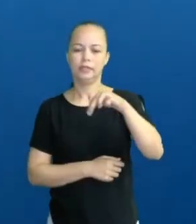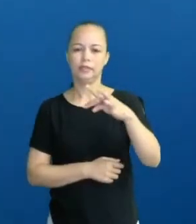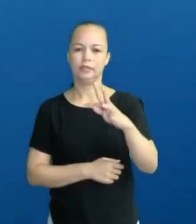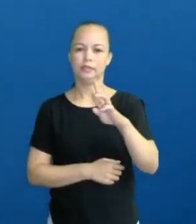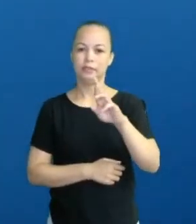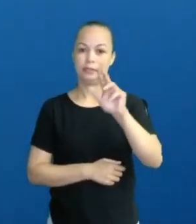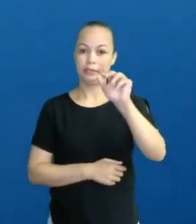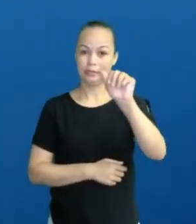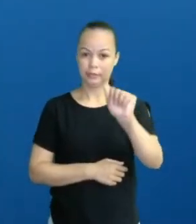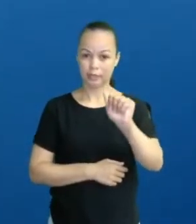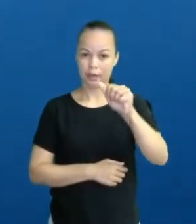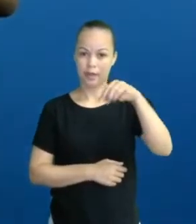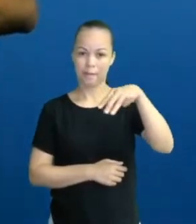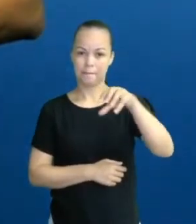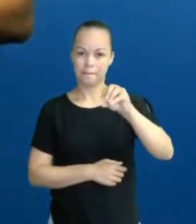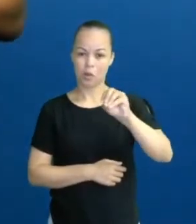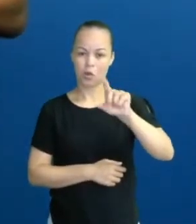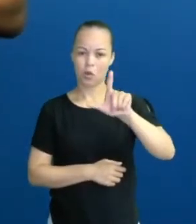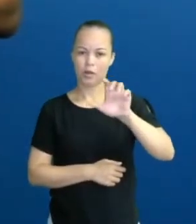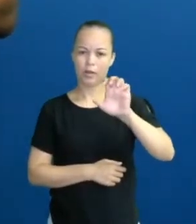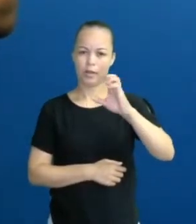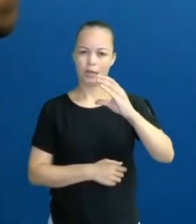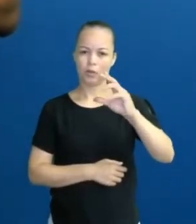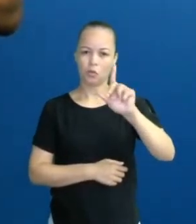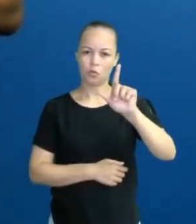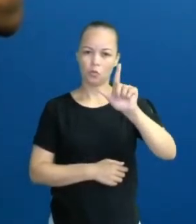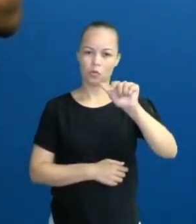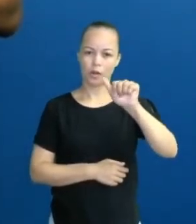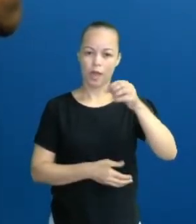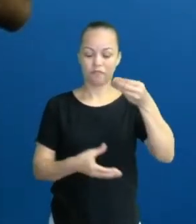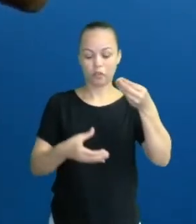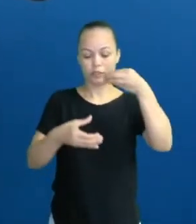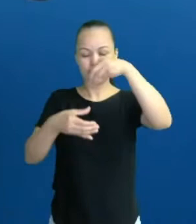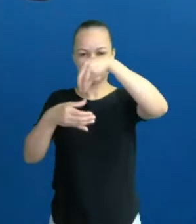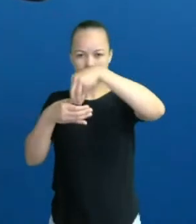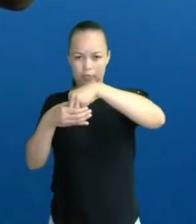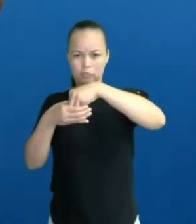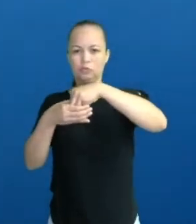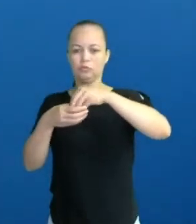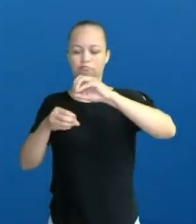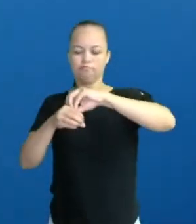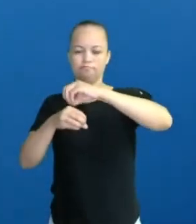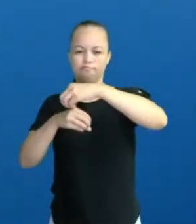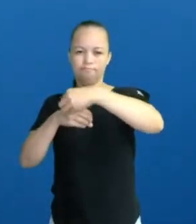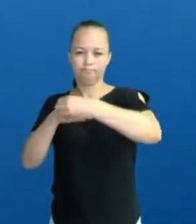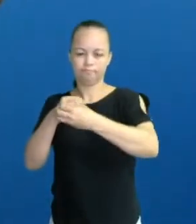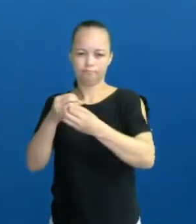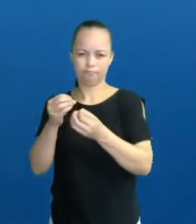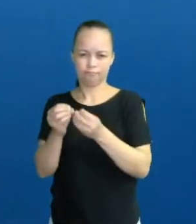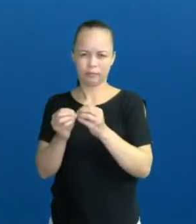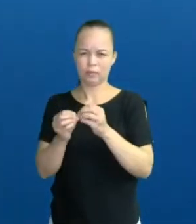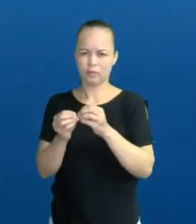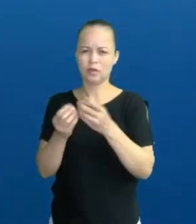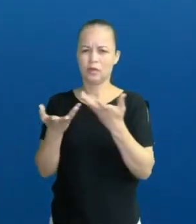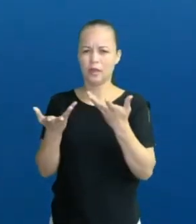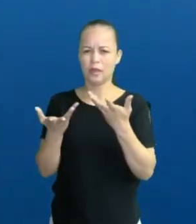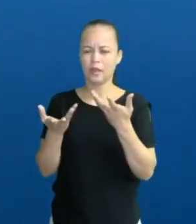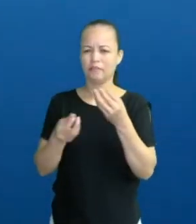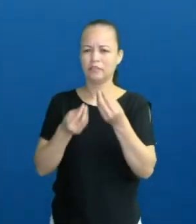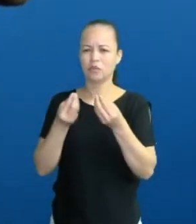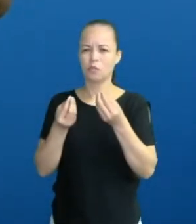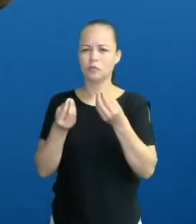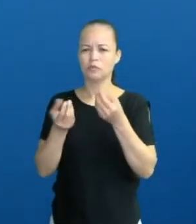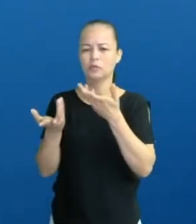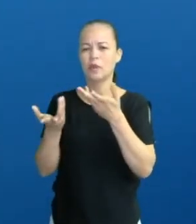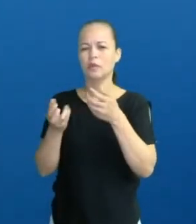Foi dentro da molécula formando novas espécies químicas. Então, vê como isso se torna muito mais